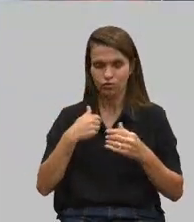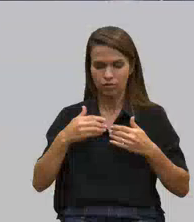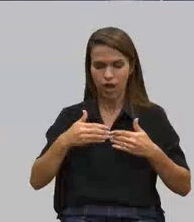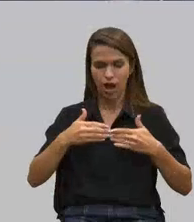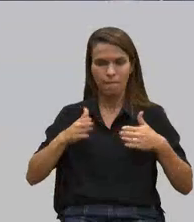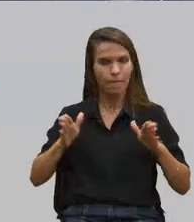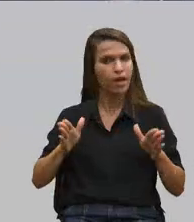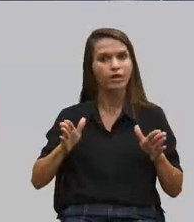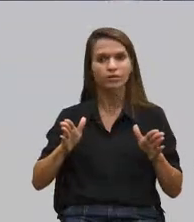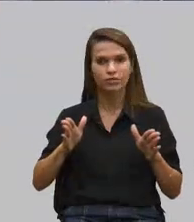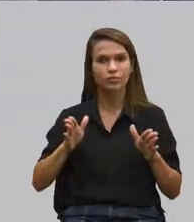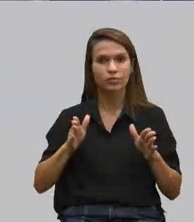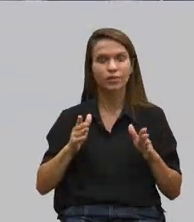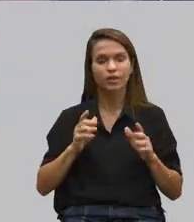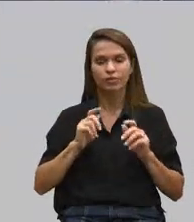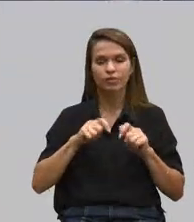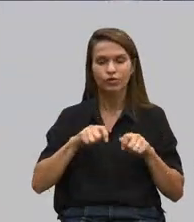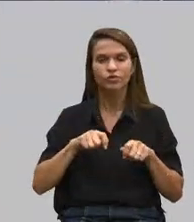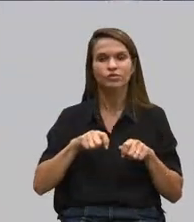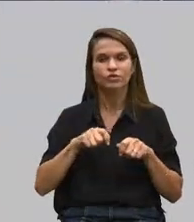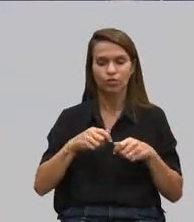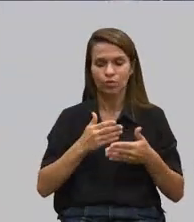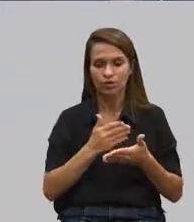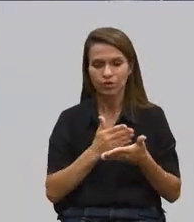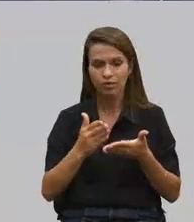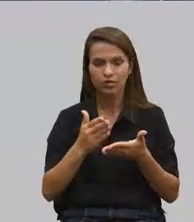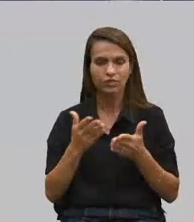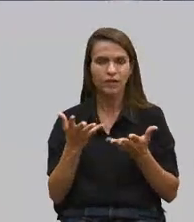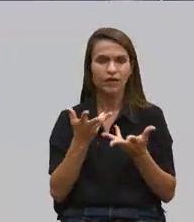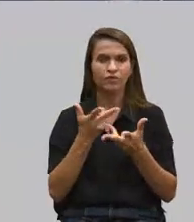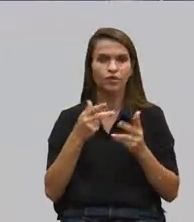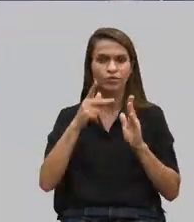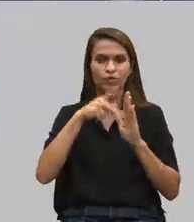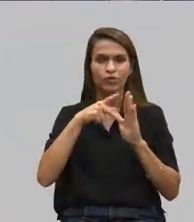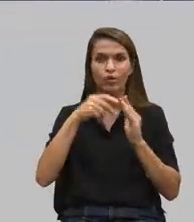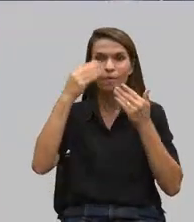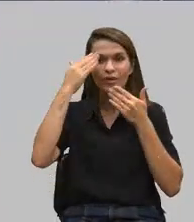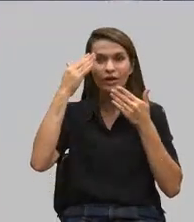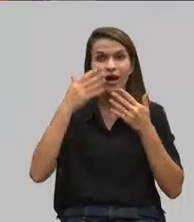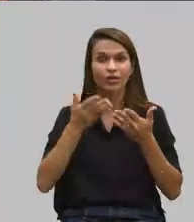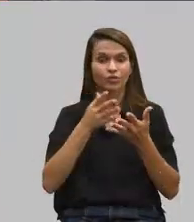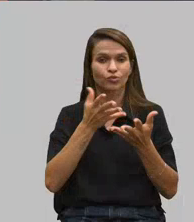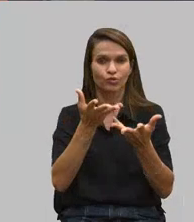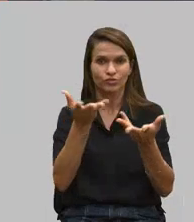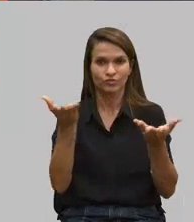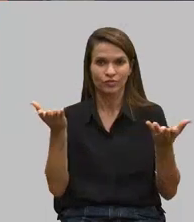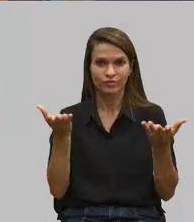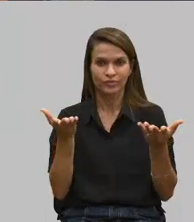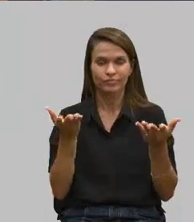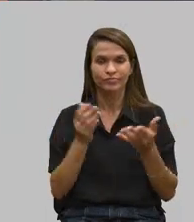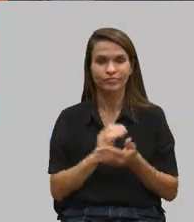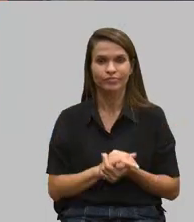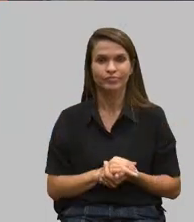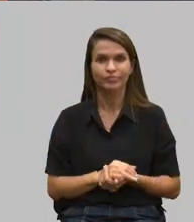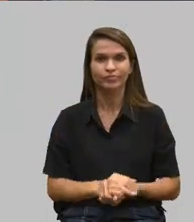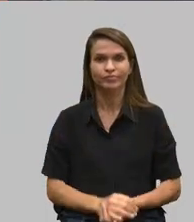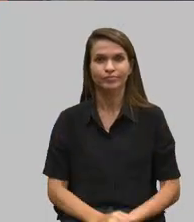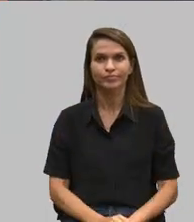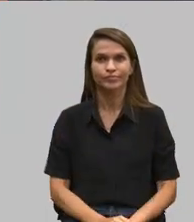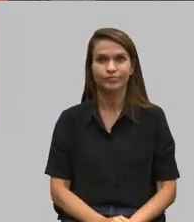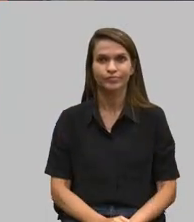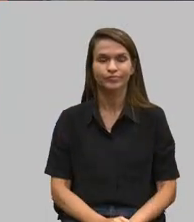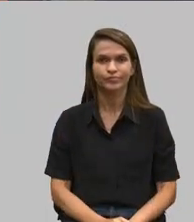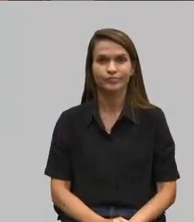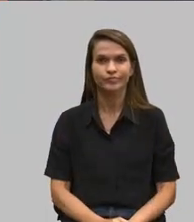possamos aí dar encaminhamento e início aí nesse maravilhoso projeto Muito obrigado a todos vocês